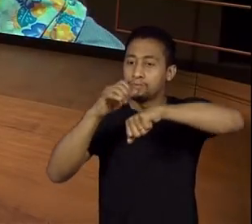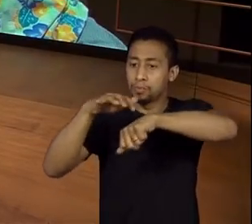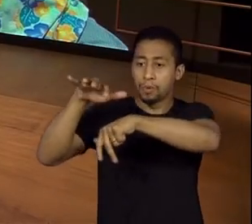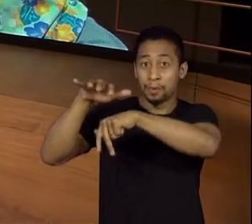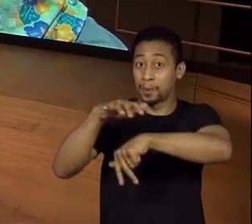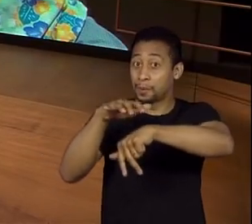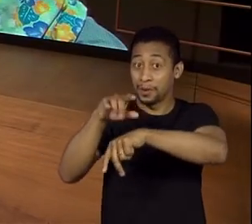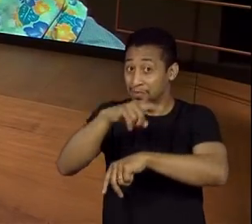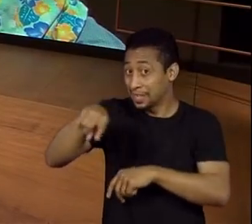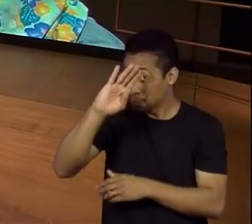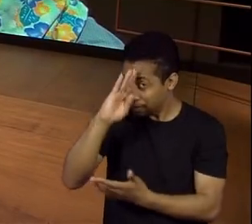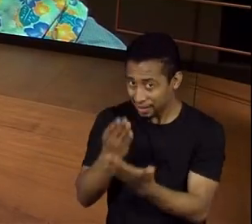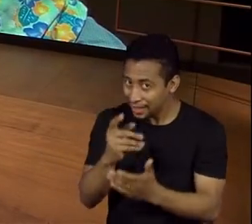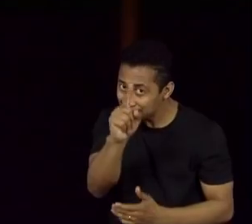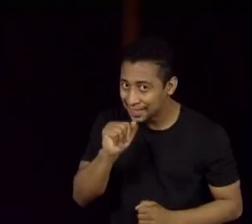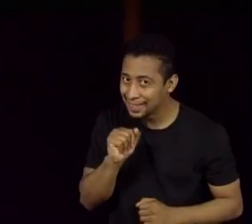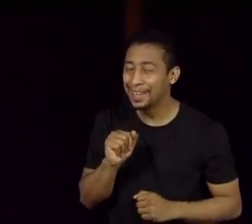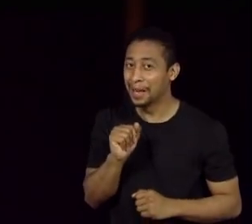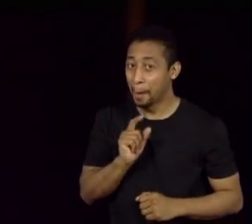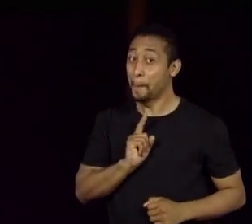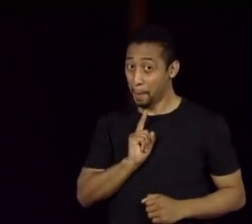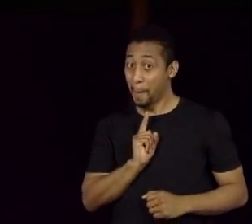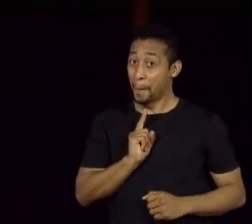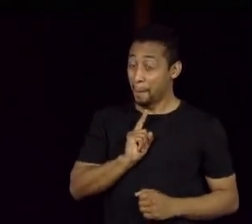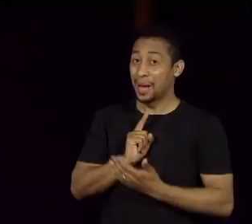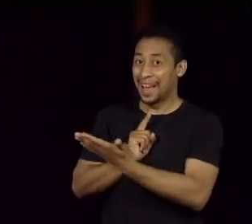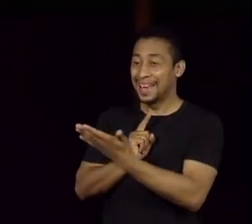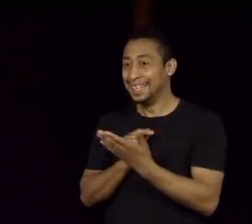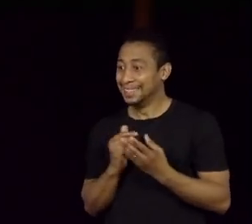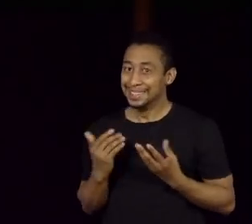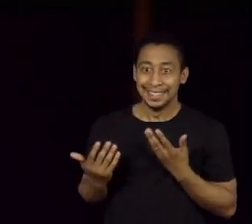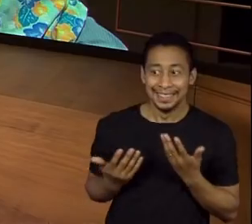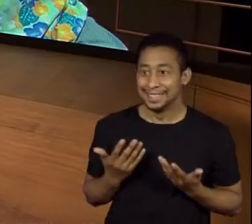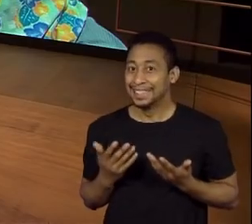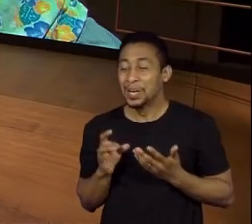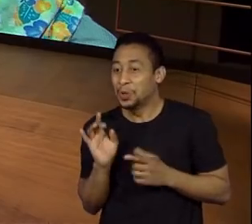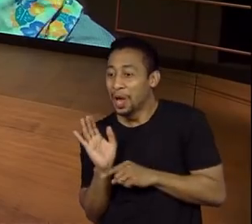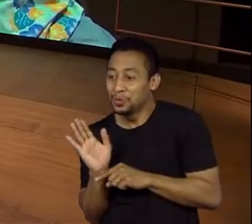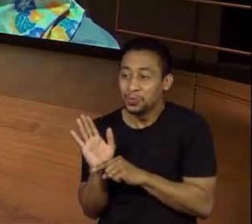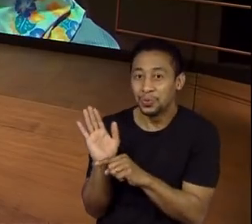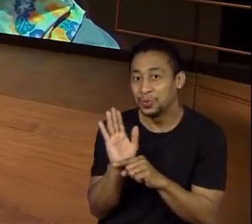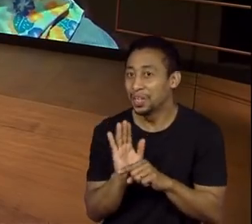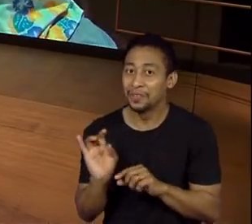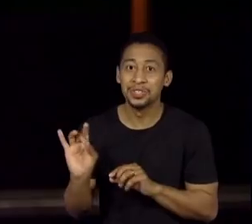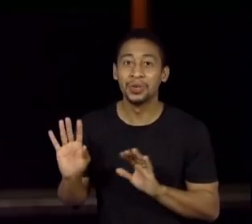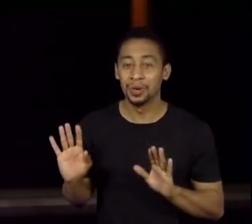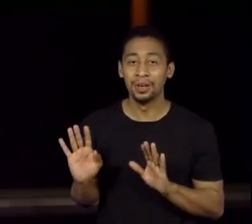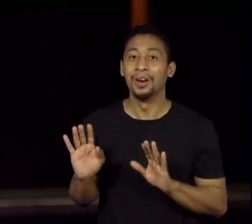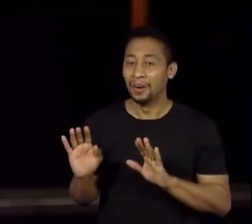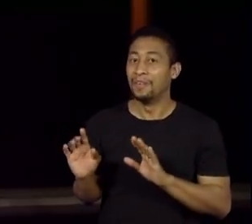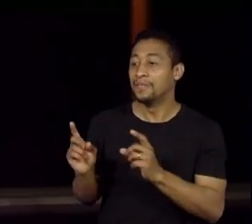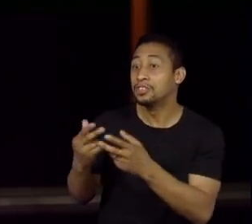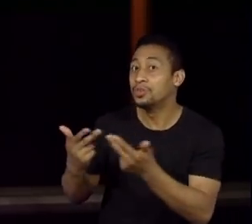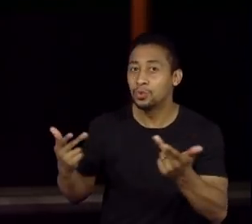cantina lá da escola de paraquedistas. Né? Acredito, sim. Já era um empreendedor,